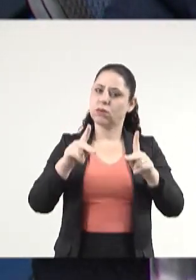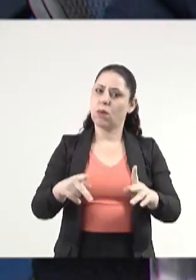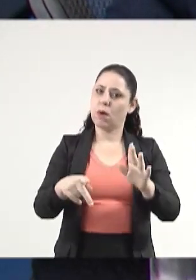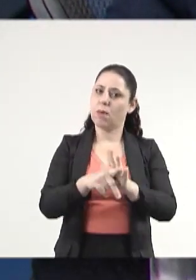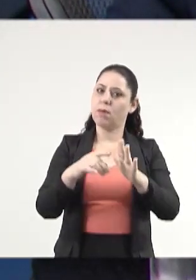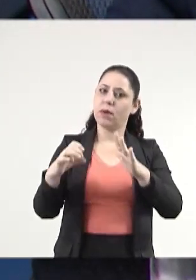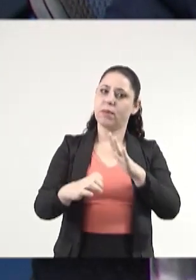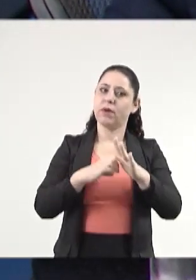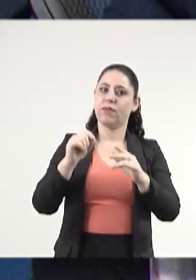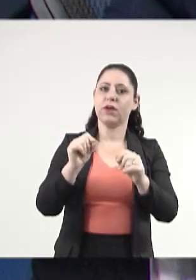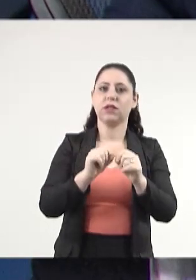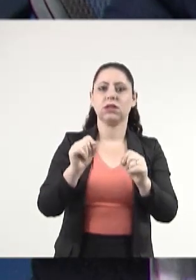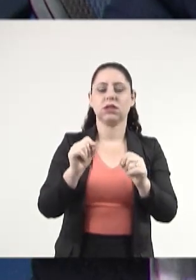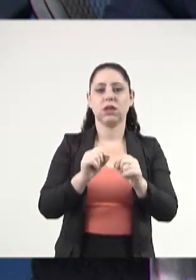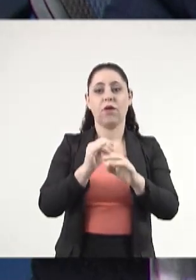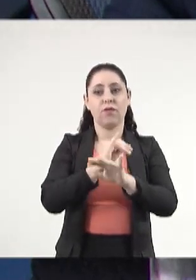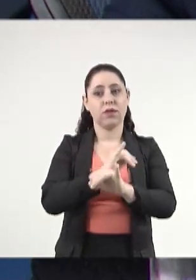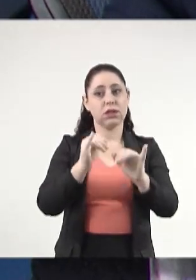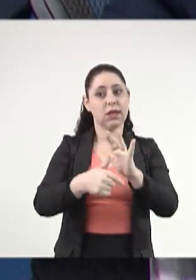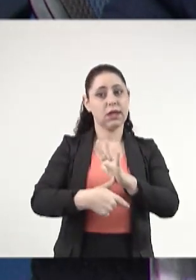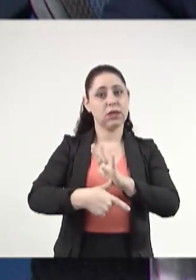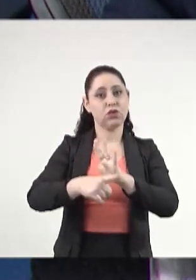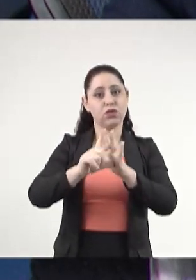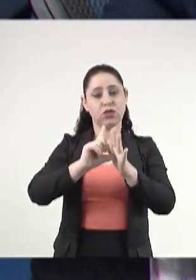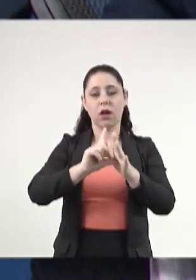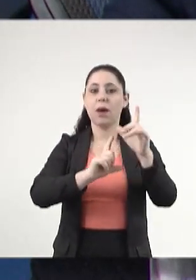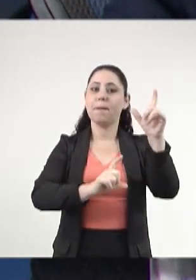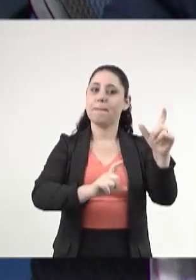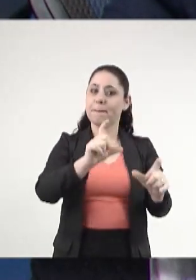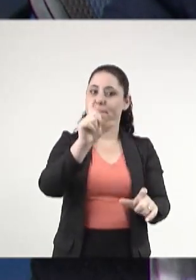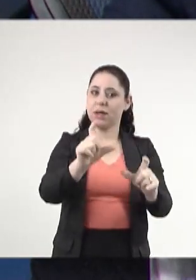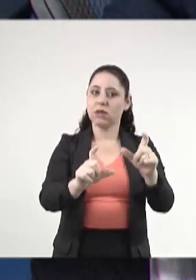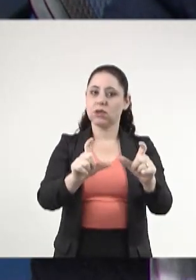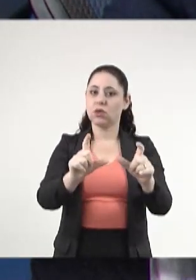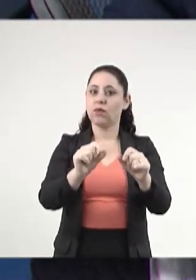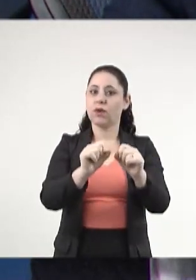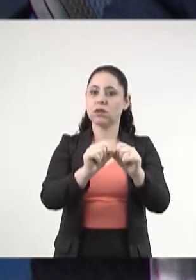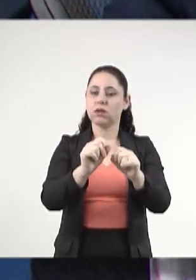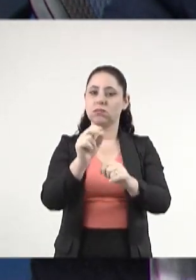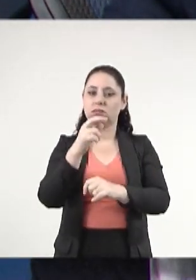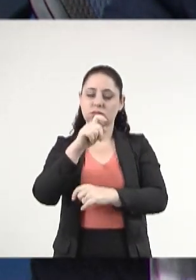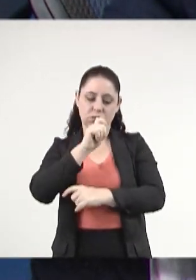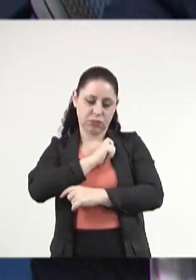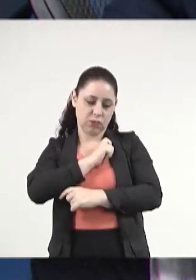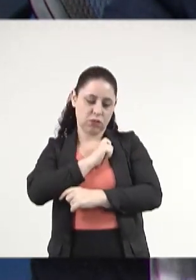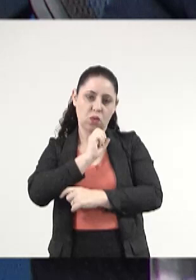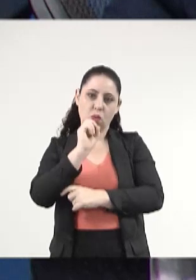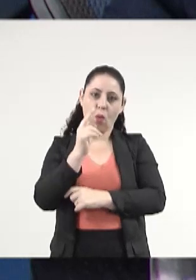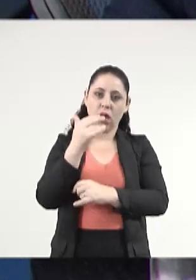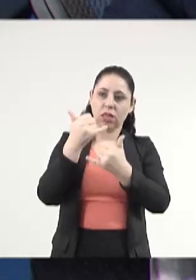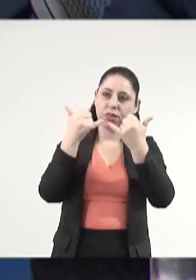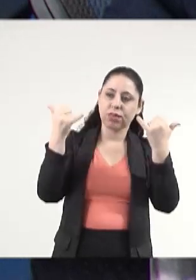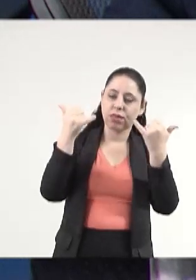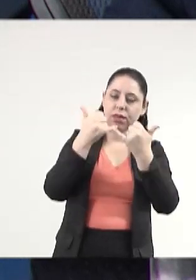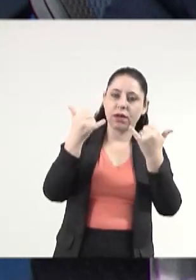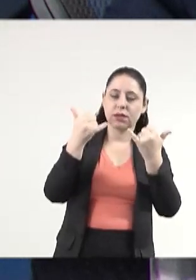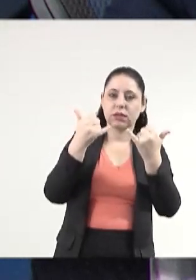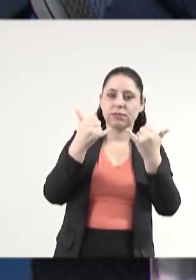Sul a expedir notificação prévia ao usuário ao realizar vistoria ou manutenção